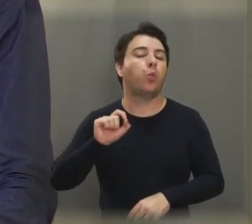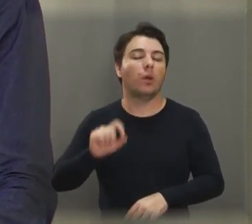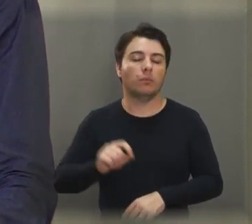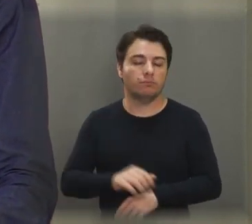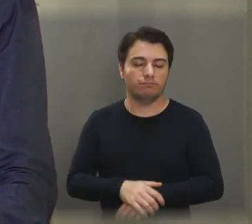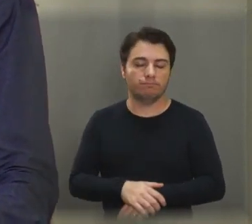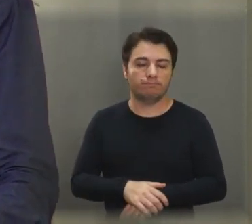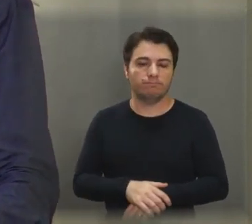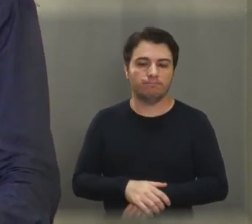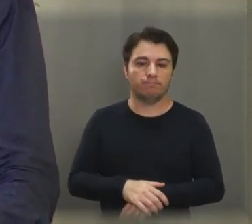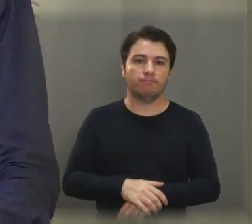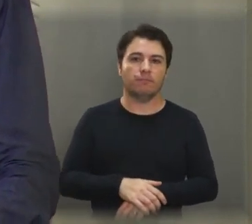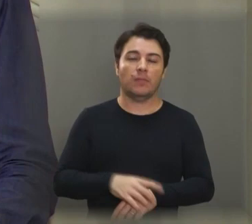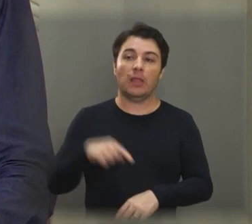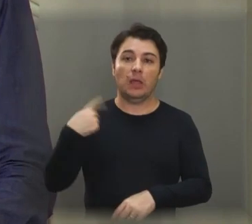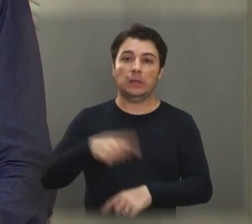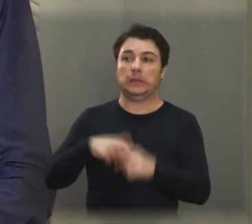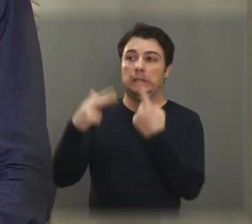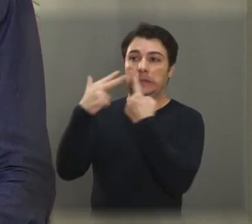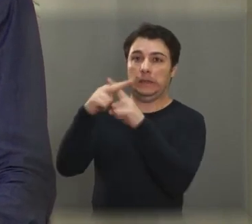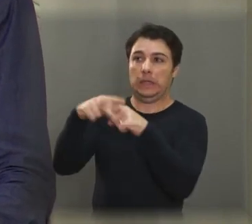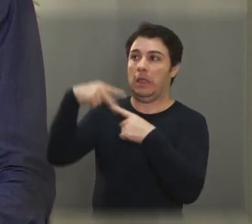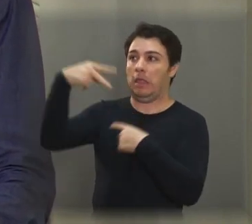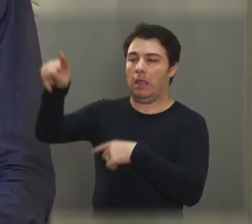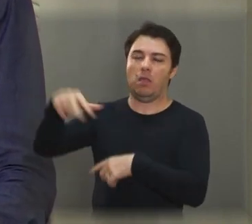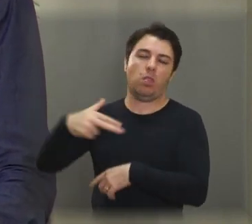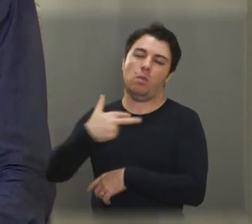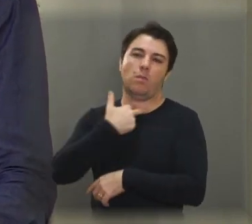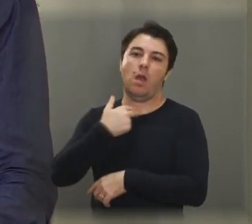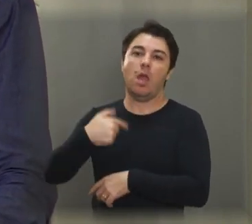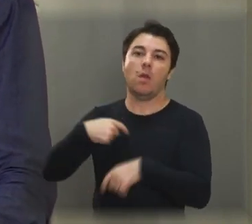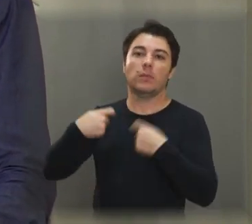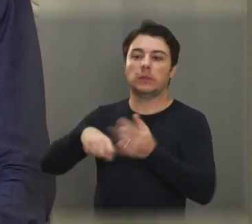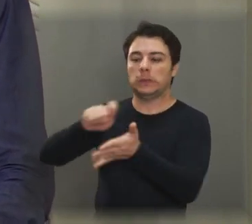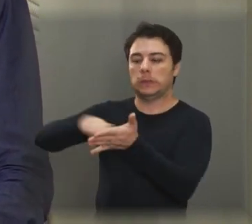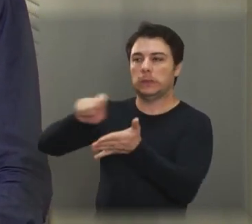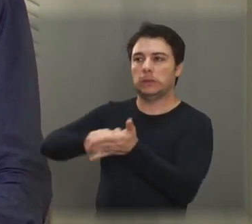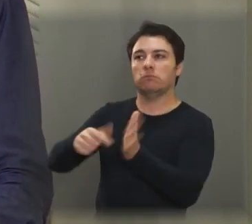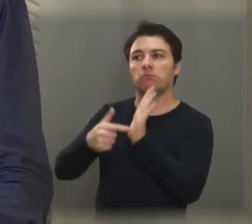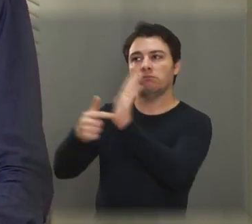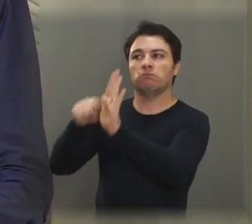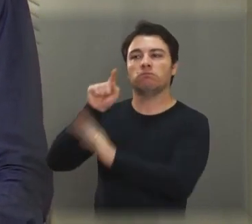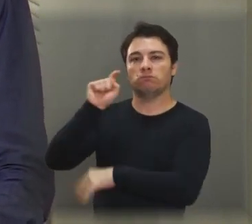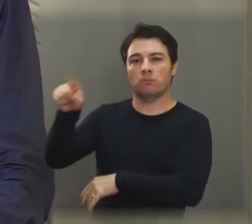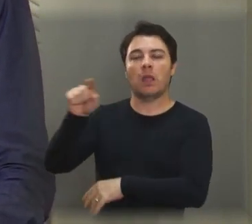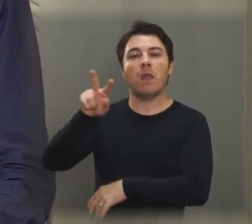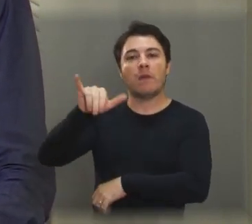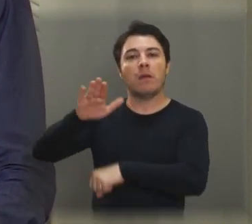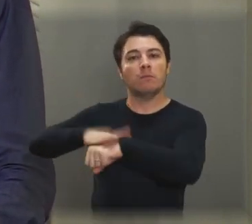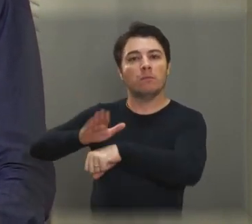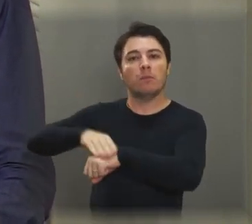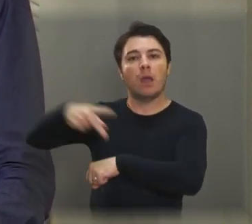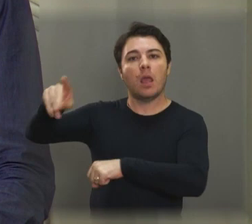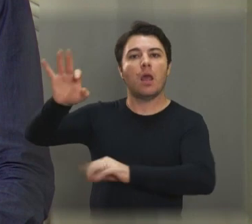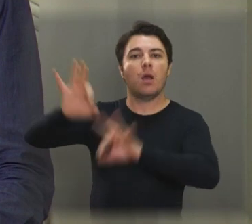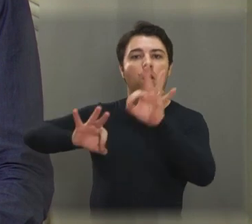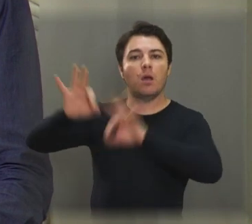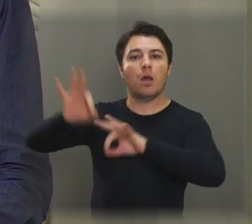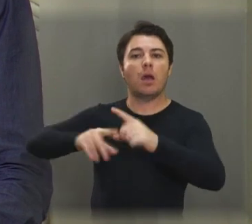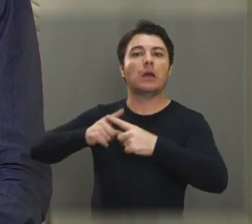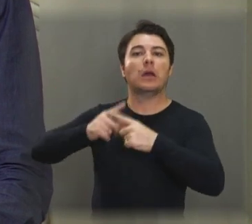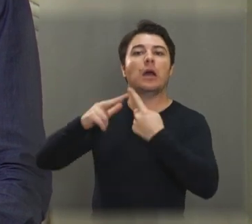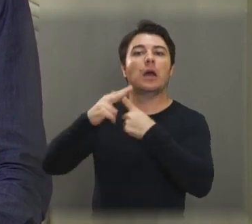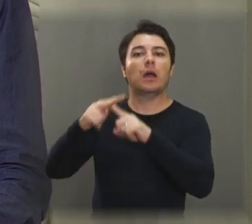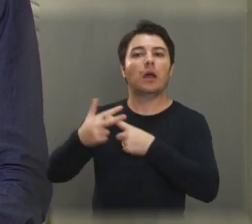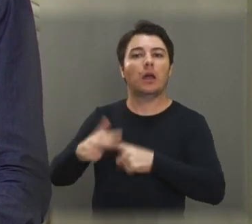e fazer a manutenção para ele está a gente tem que notificar a gente está cobrando excessivamente que seja feito essa